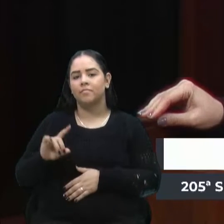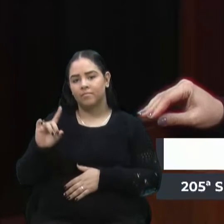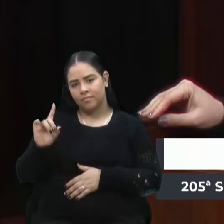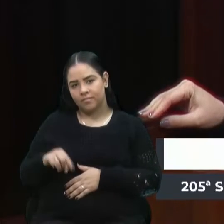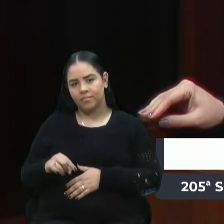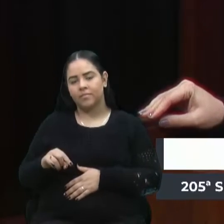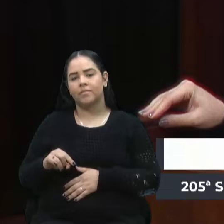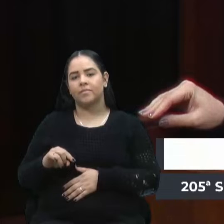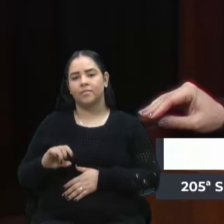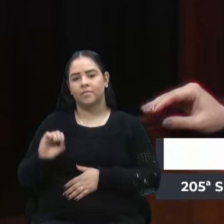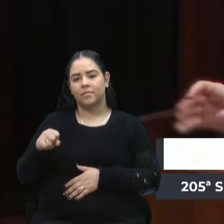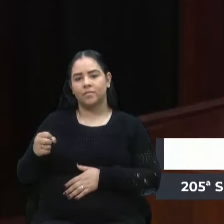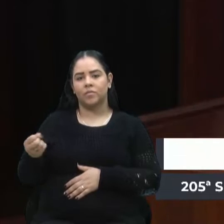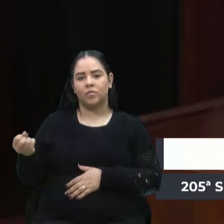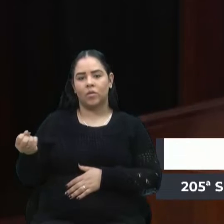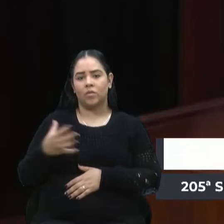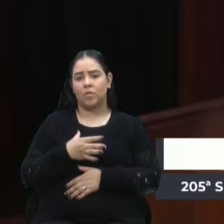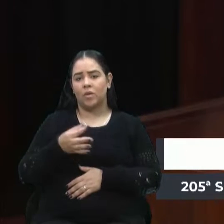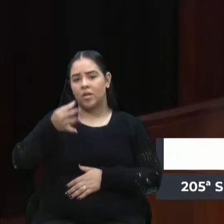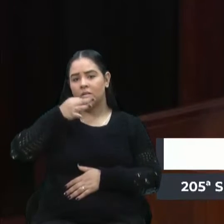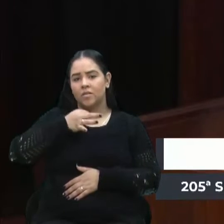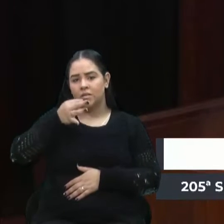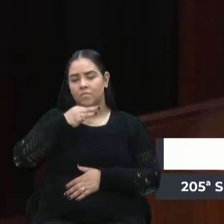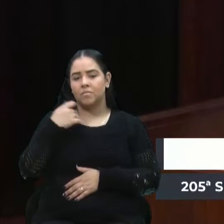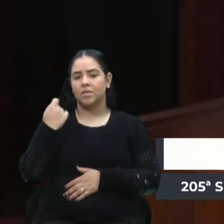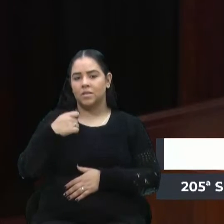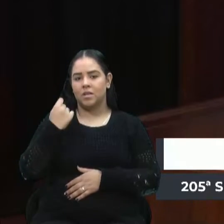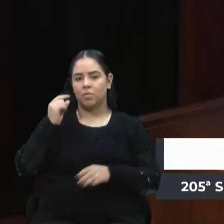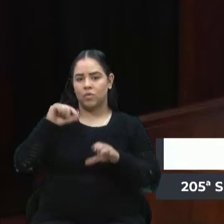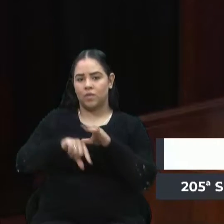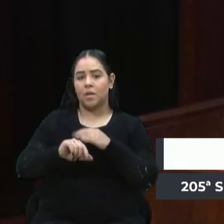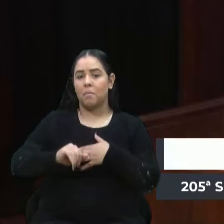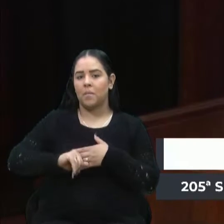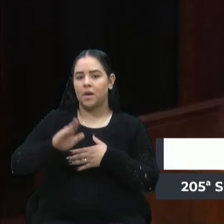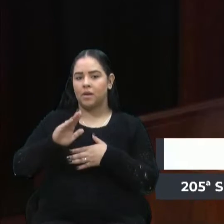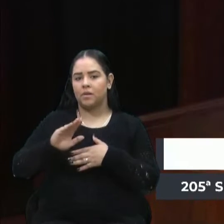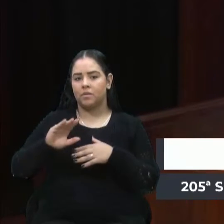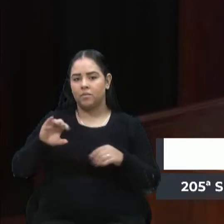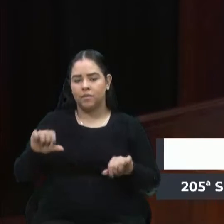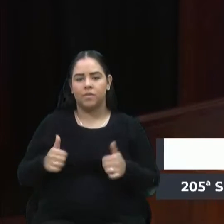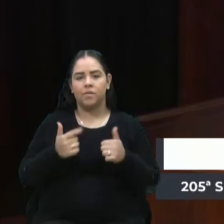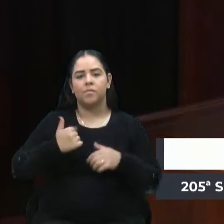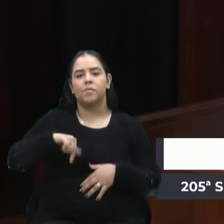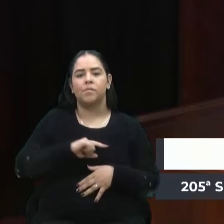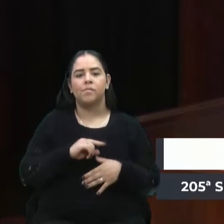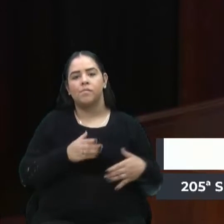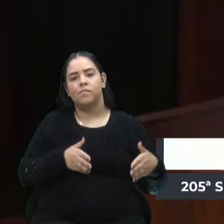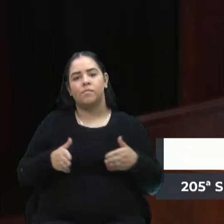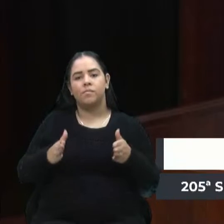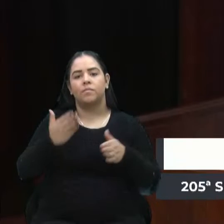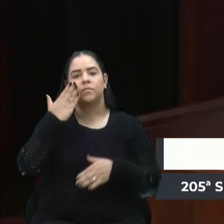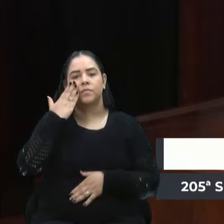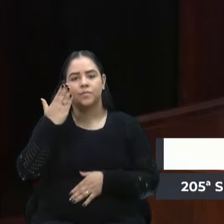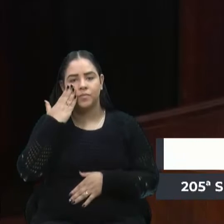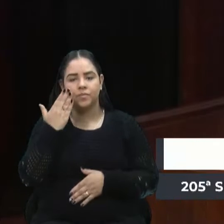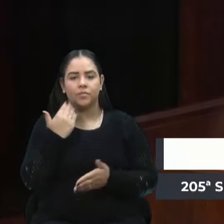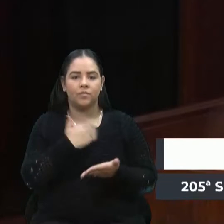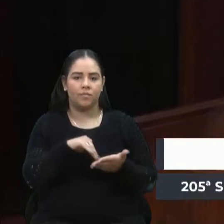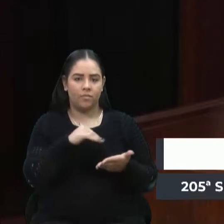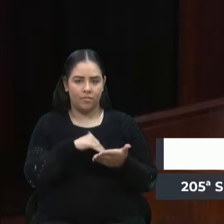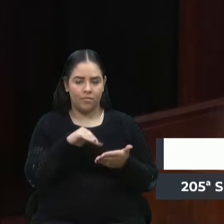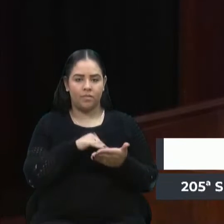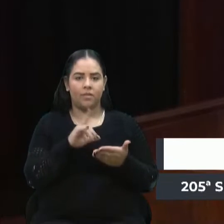econômica. Caxias do Sul precisa explorar mais e precisa explorar melhor. A gente está no caminho, a gente sabe o quanto o secretário